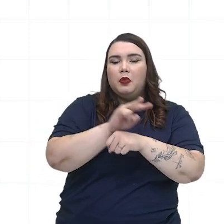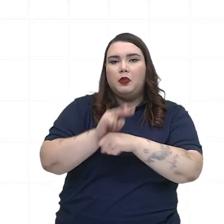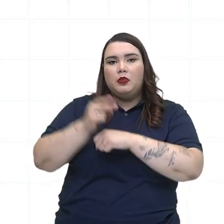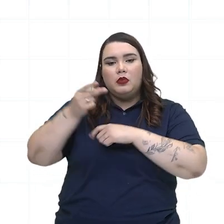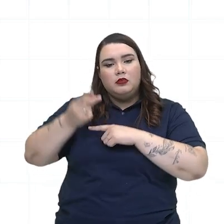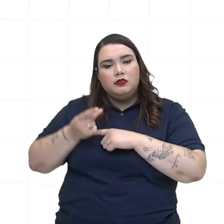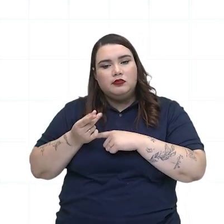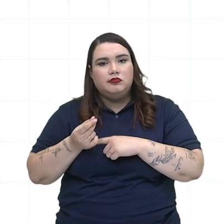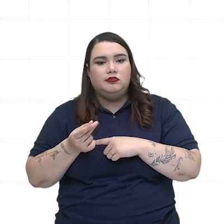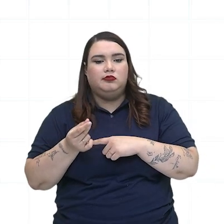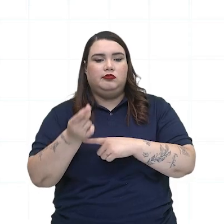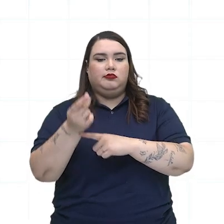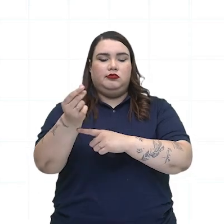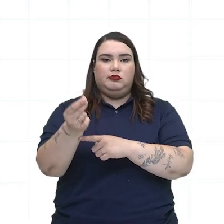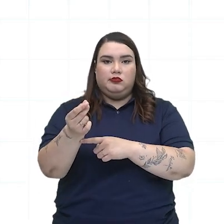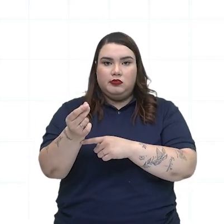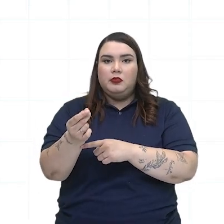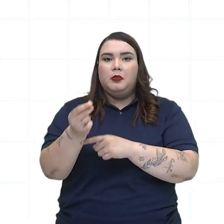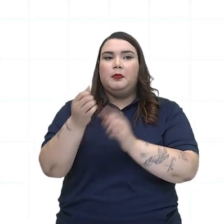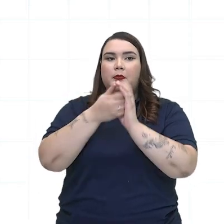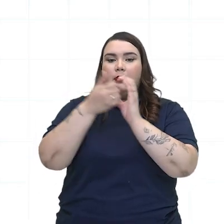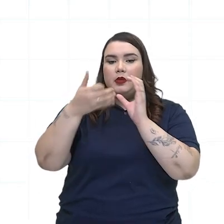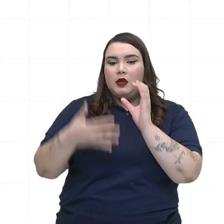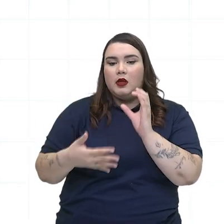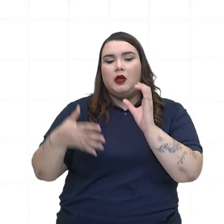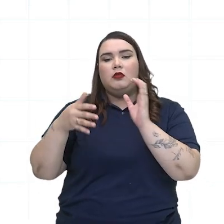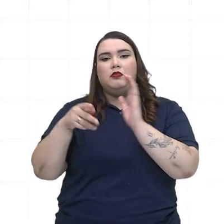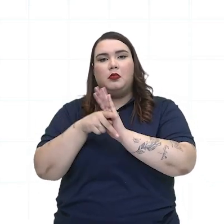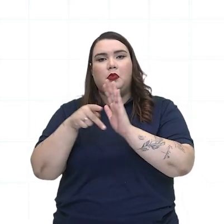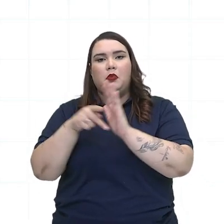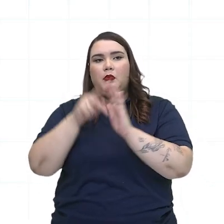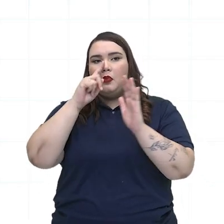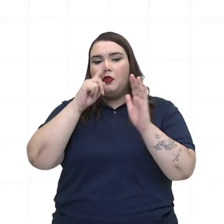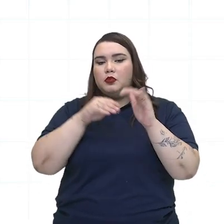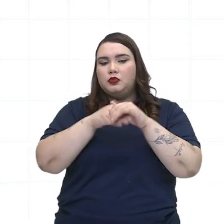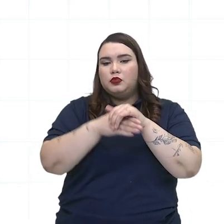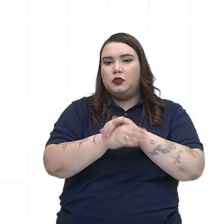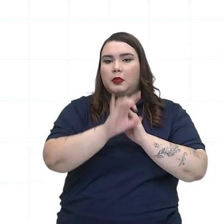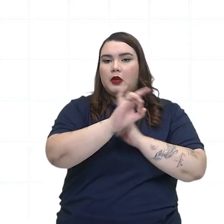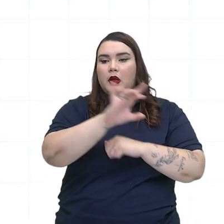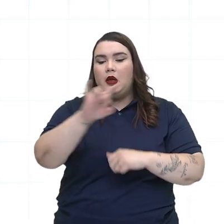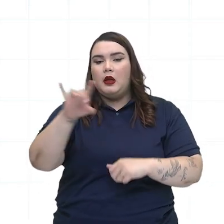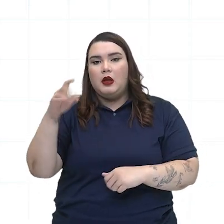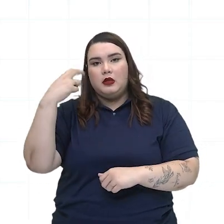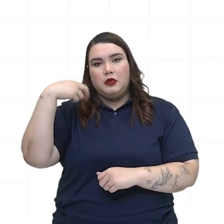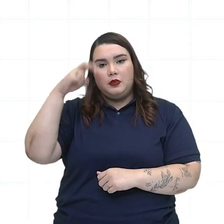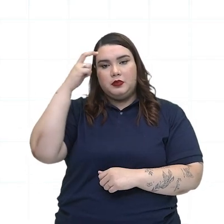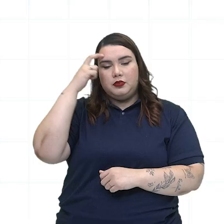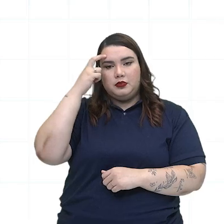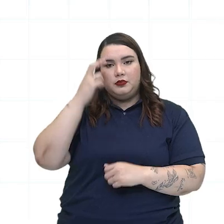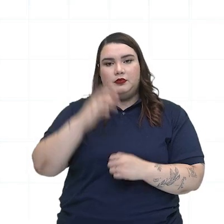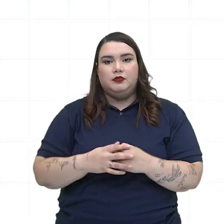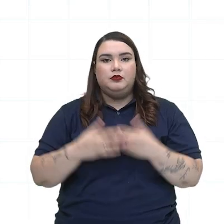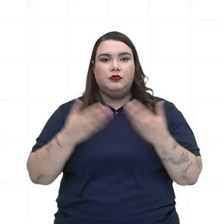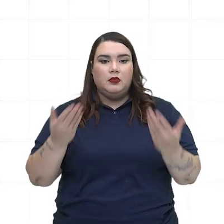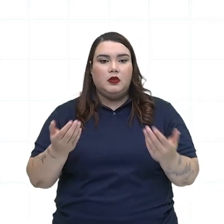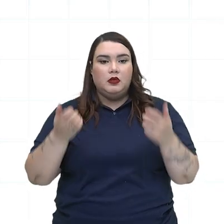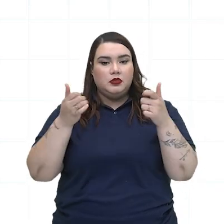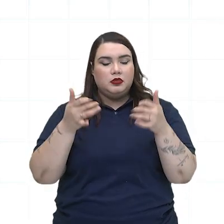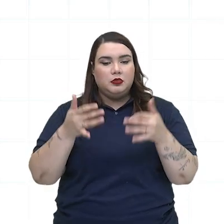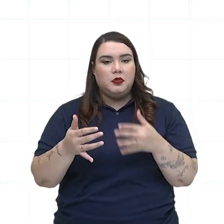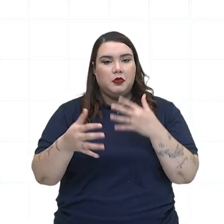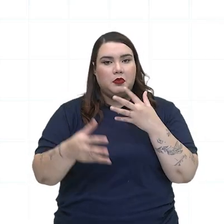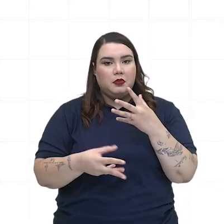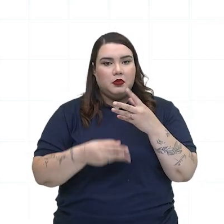de preservação de costumes e aspectos de cada cultura. E falando um pouquinho ainda mais, né, sobre o nosso